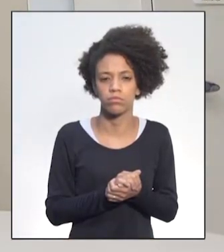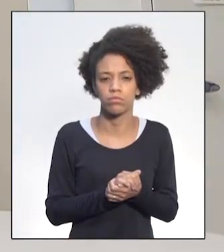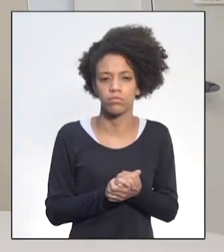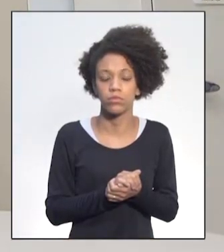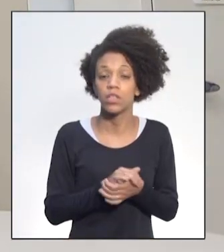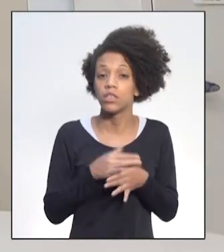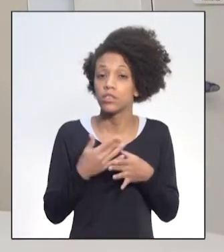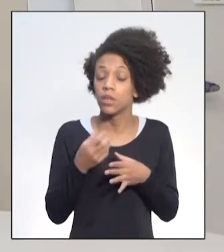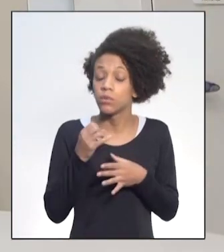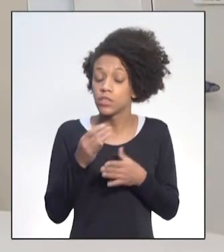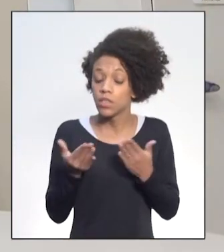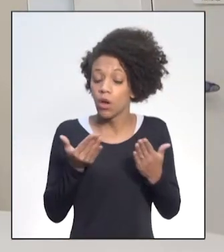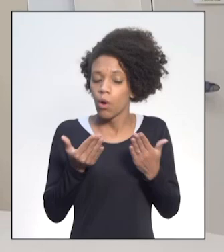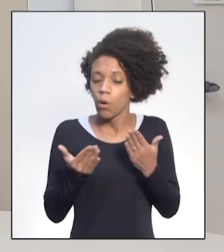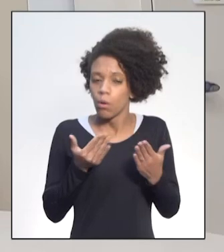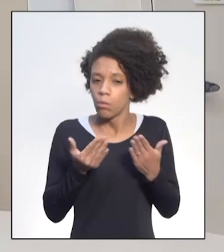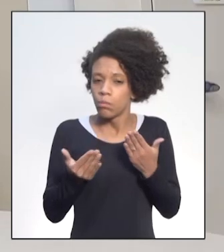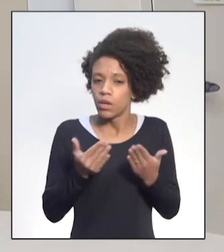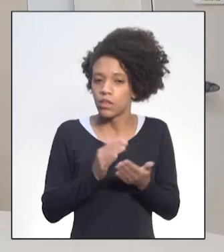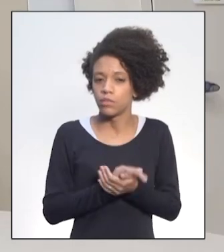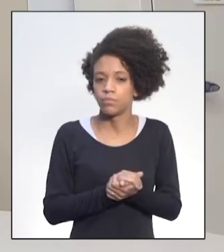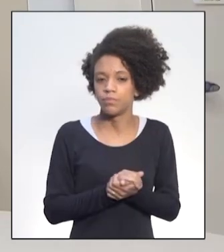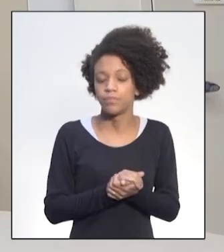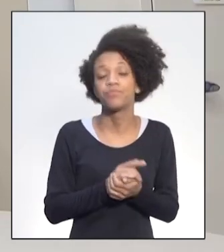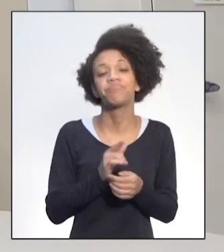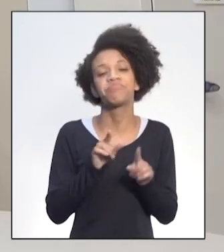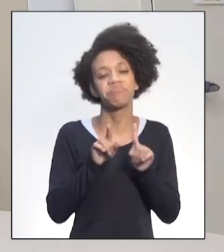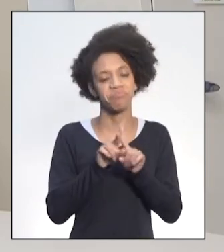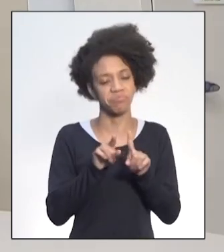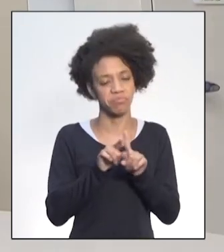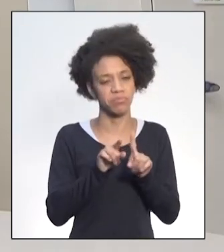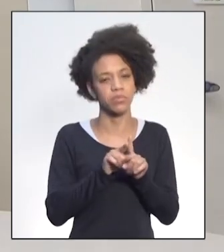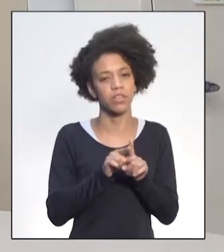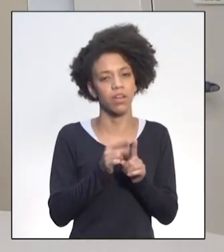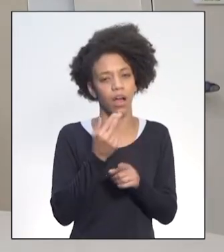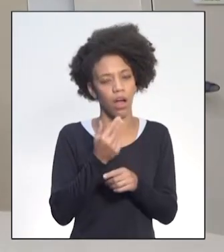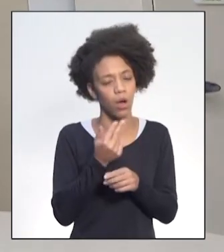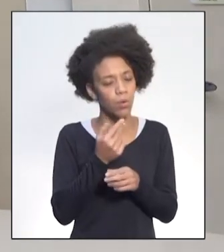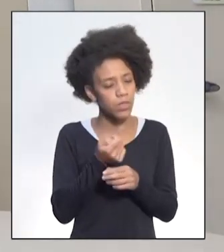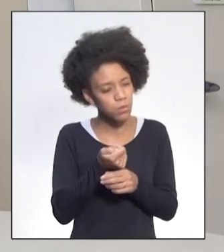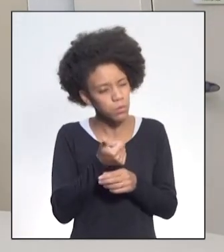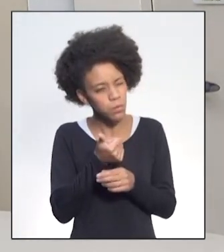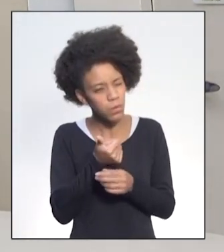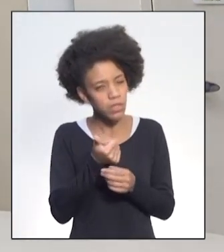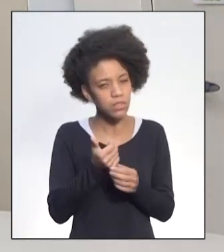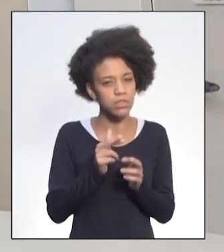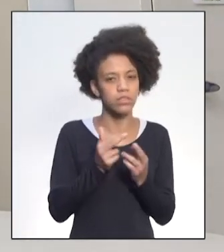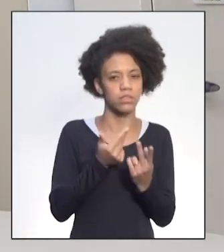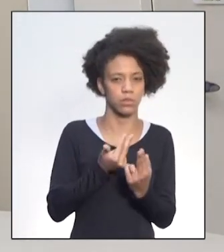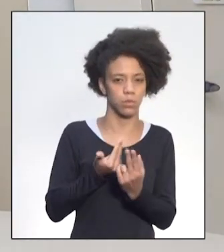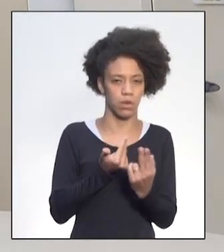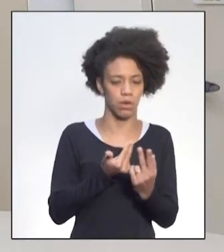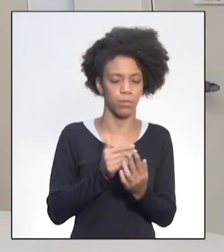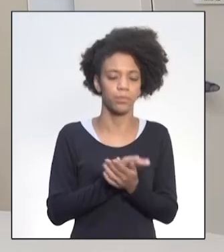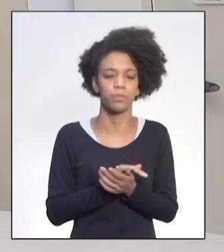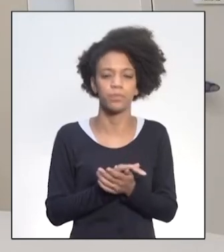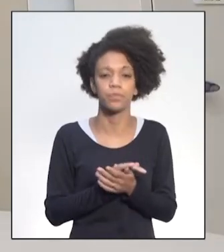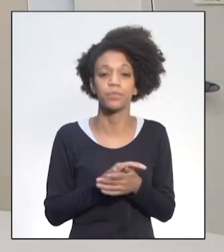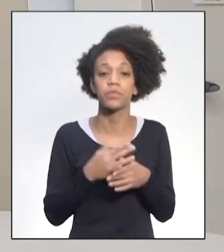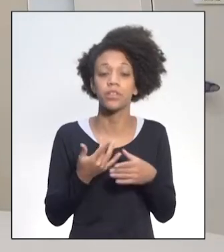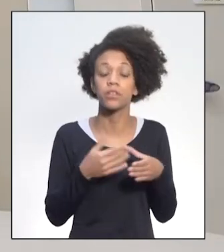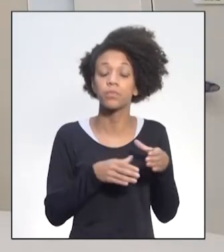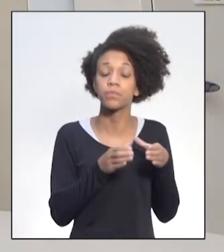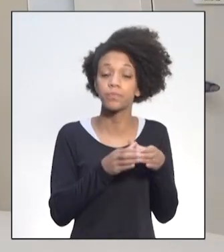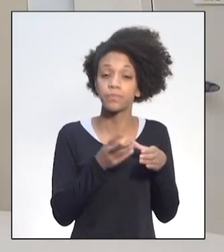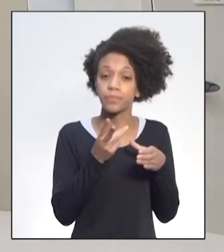Então, se a gente comparar, ele também está no mesmo tom, só que um pouquinho mais claro, né? E a nossa solução